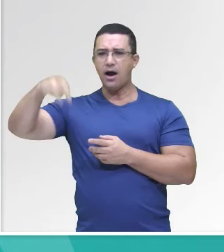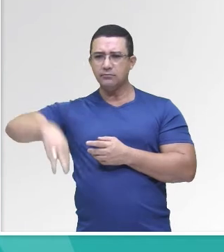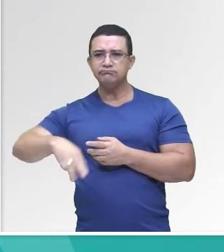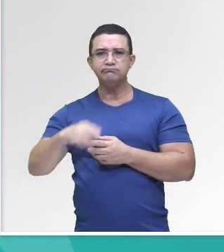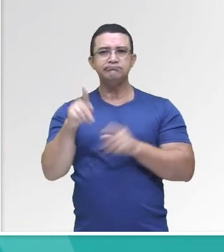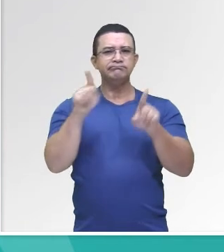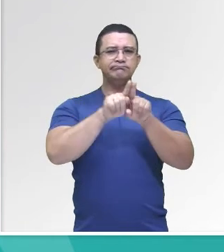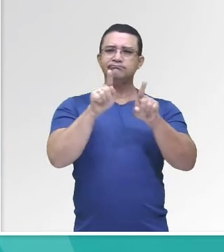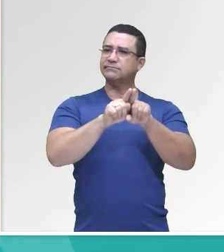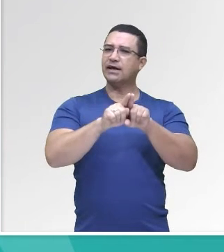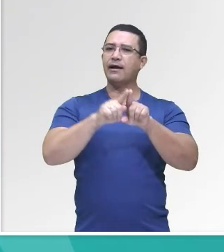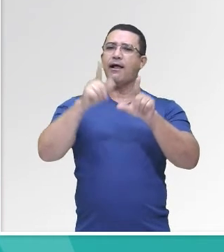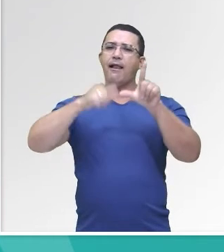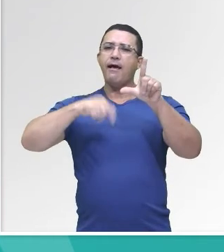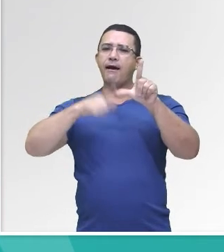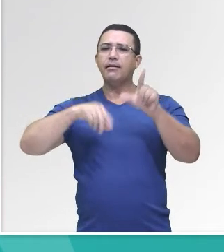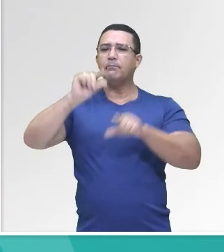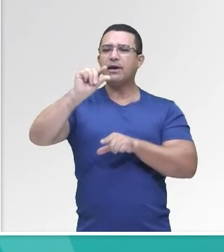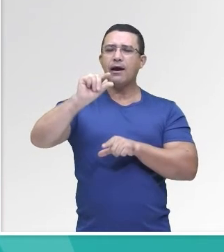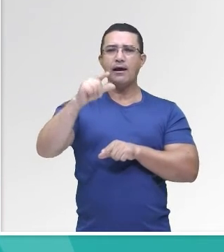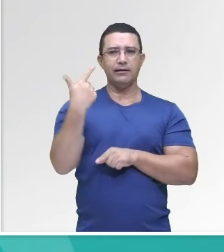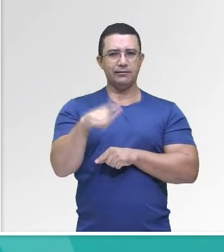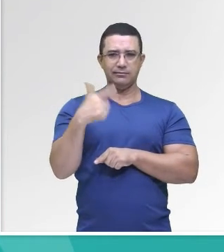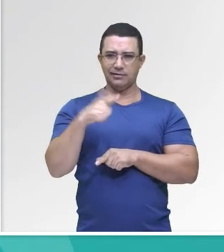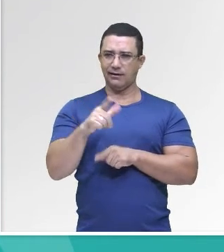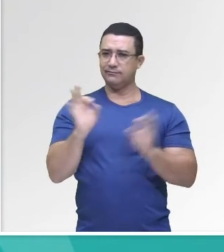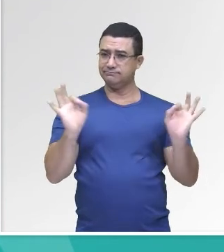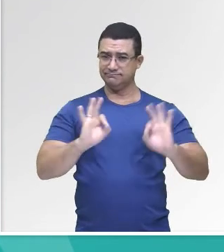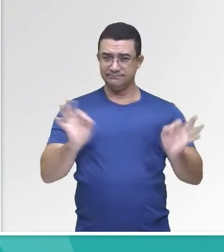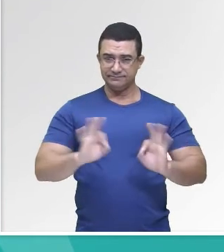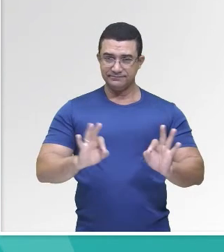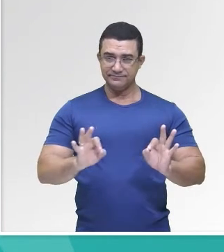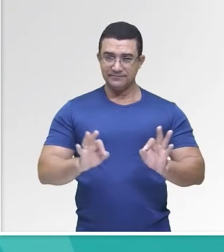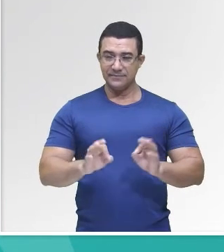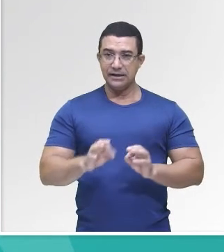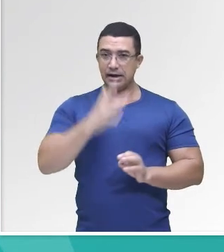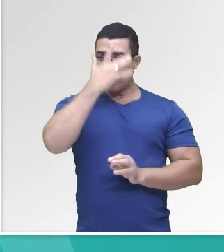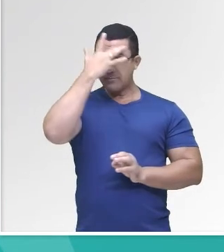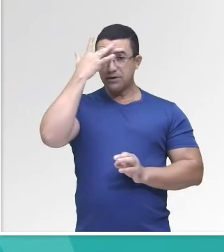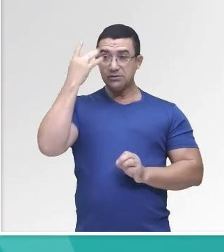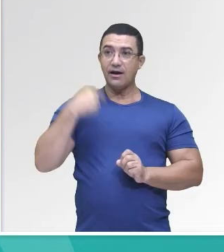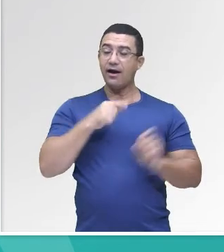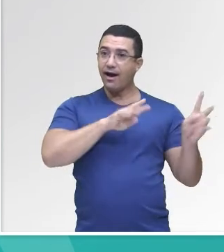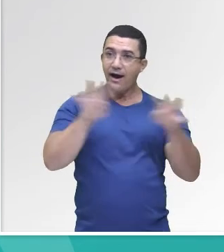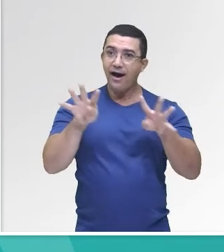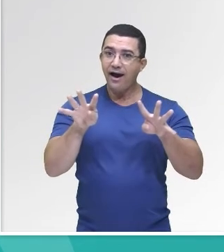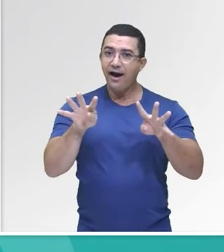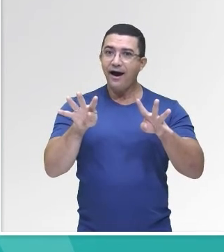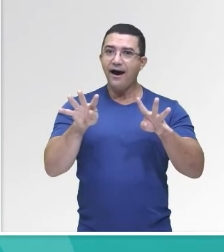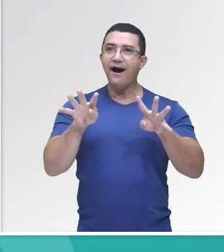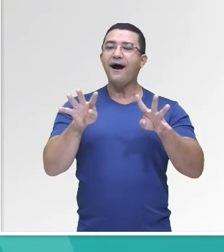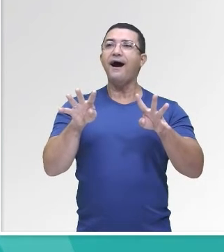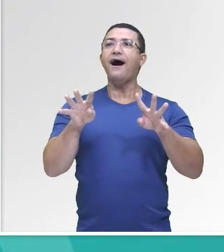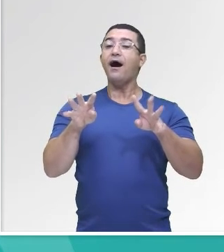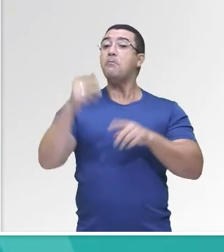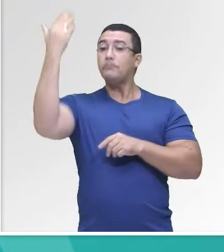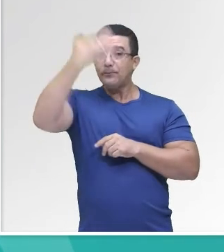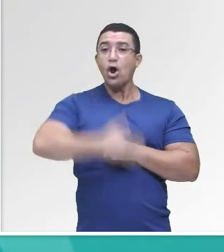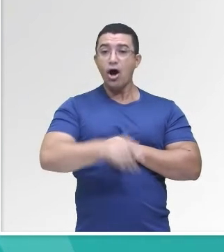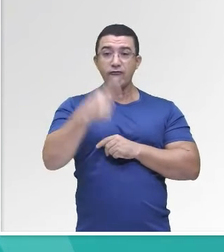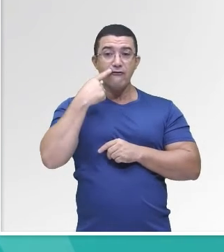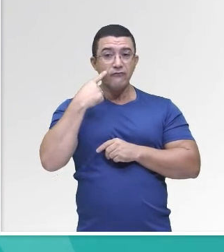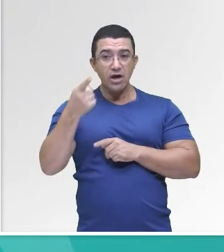né? Sem spam ou letra pequena. E aí ele te chama para o quê? Para comprovar. Tanto é que ele